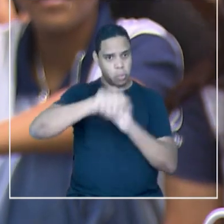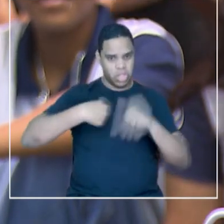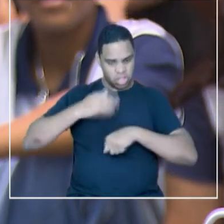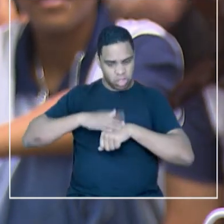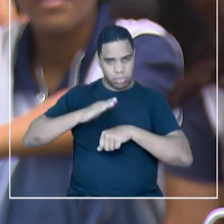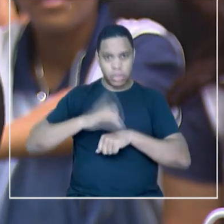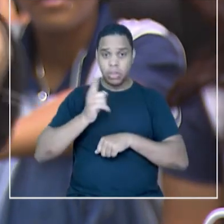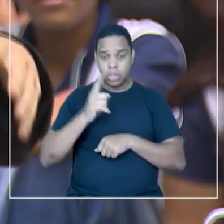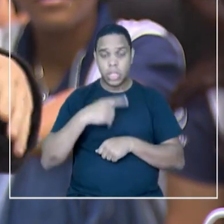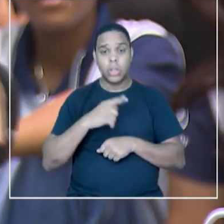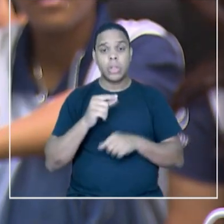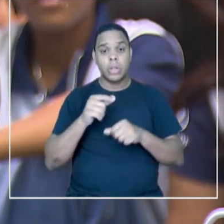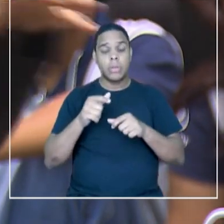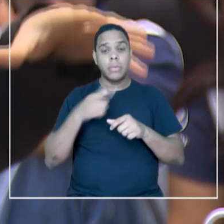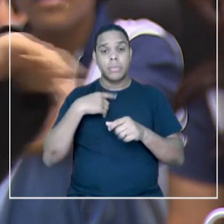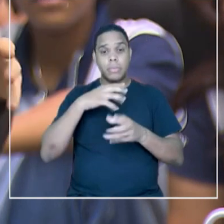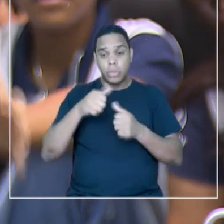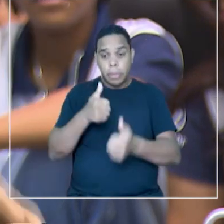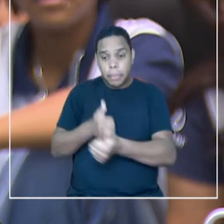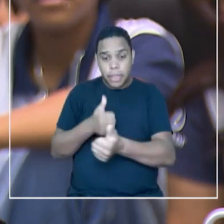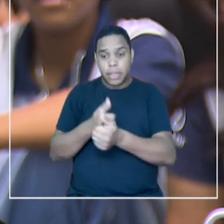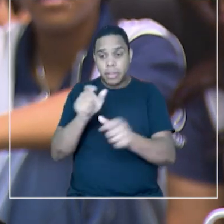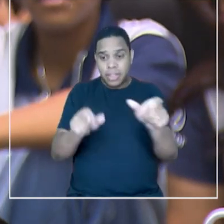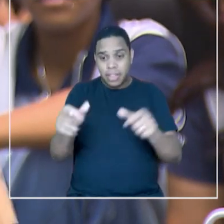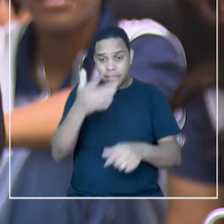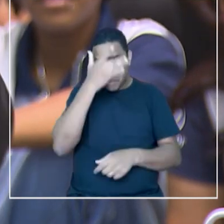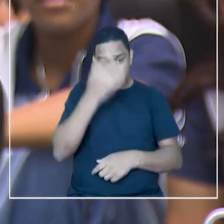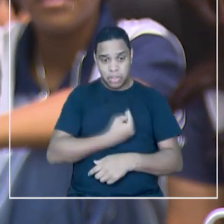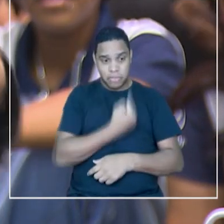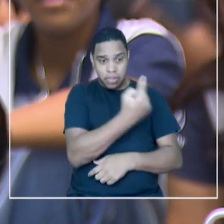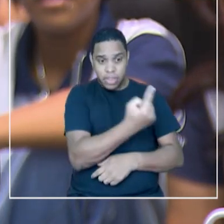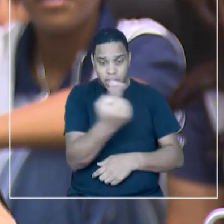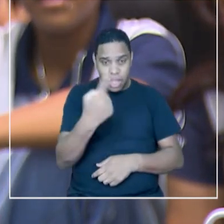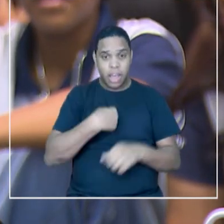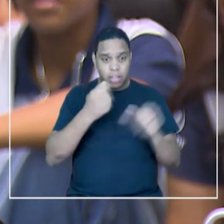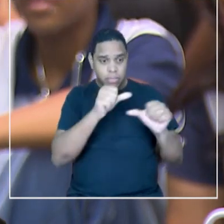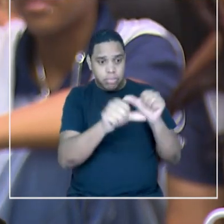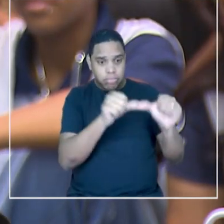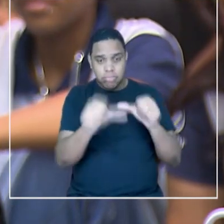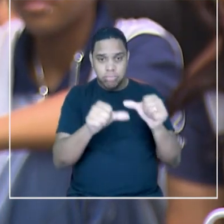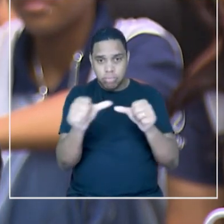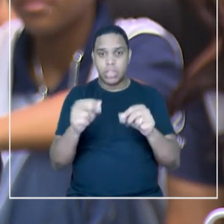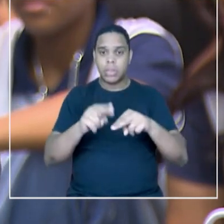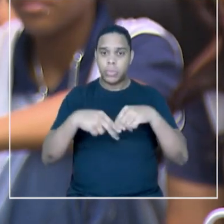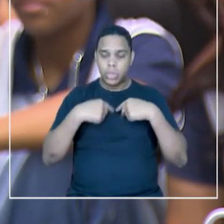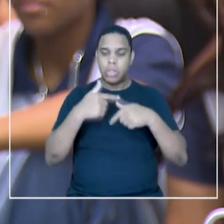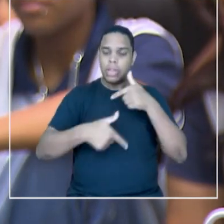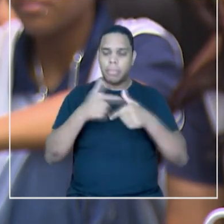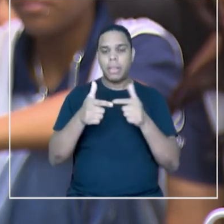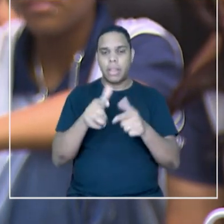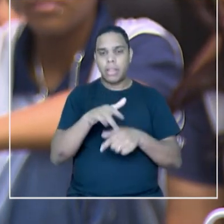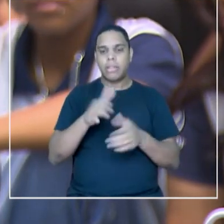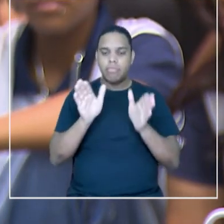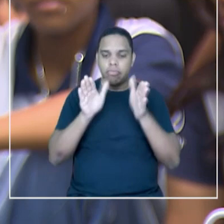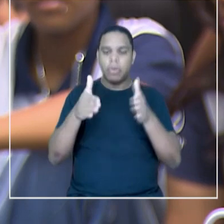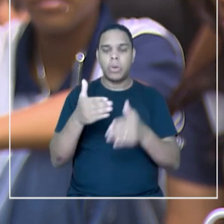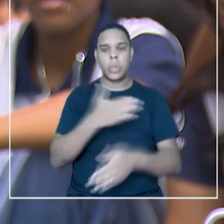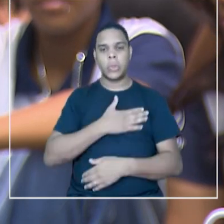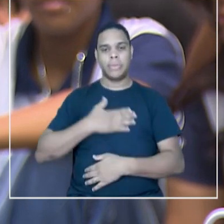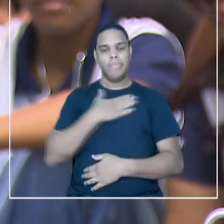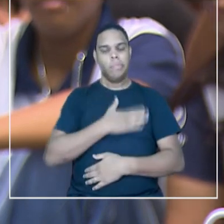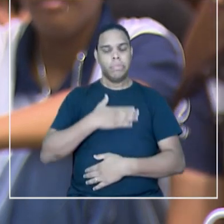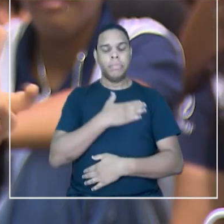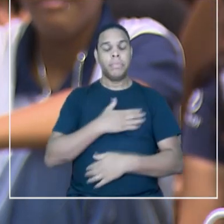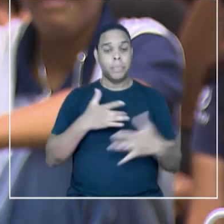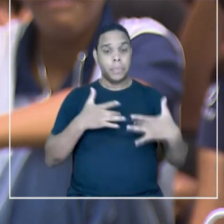conseguiria de alguma forma mudar o mundo daquelas pessoas ali. E foi onde eu comecei a dedicar minha vida à filantropia, porque eu entendi que só fazia